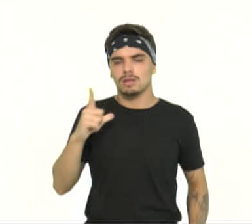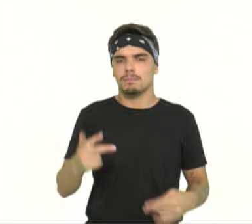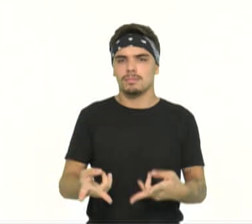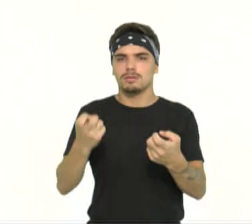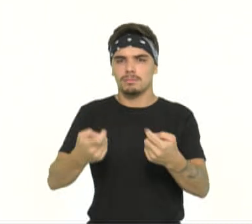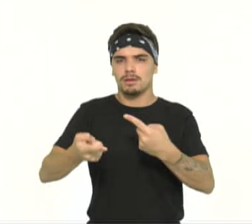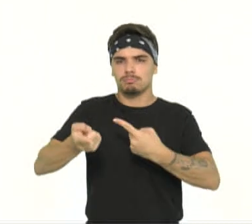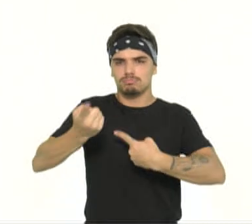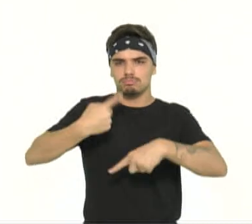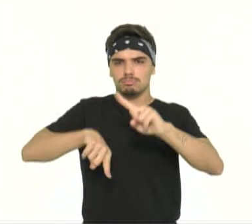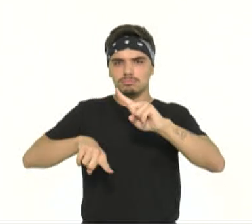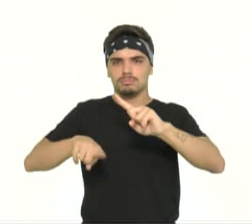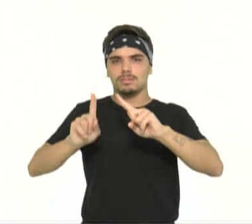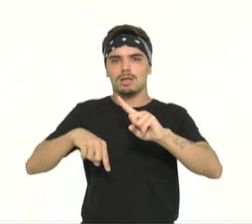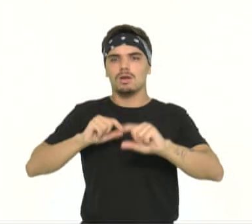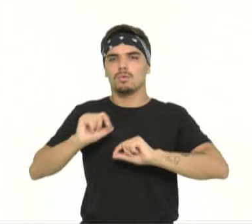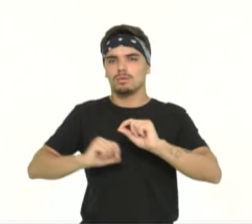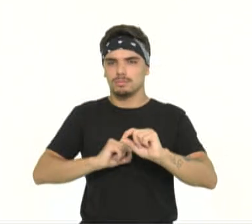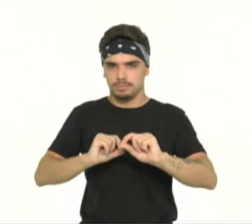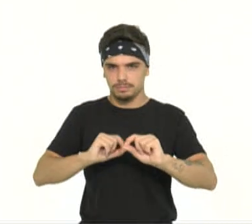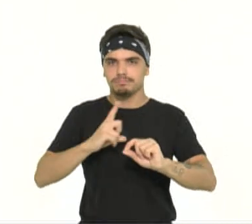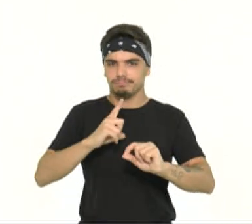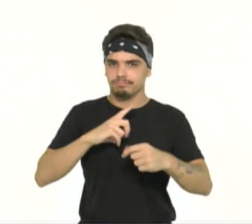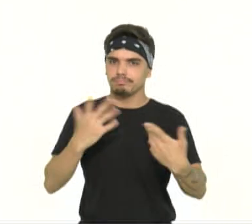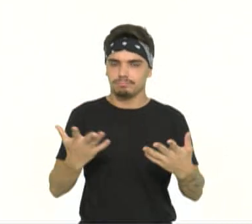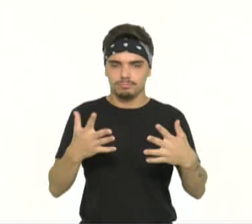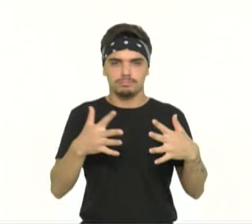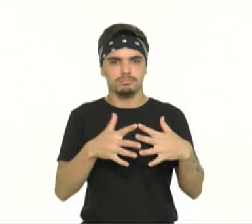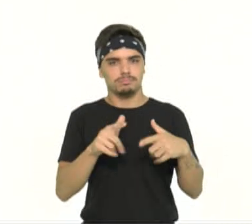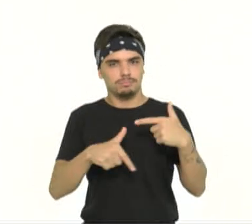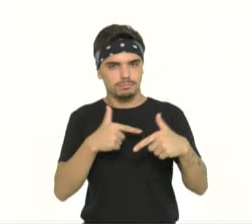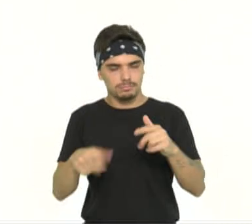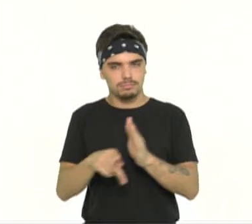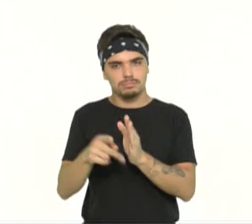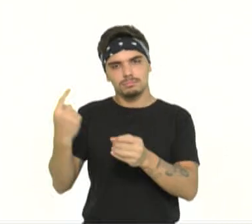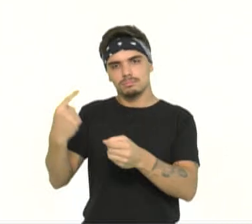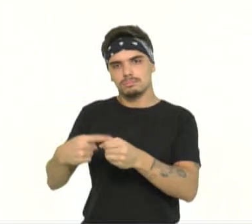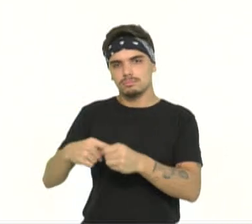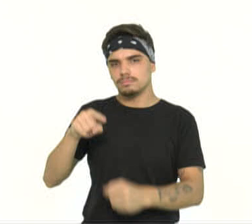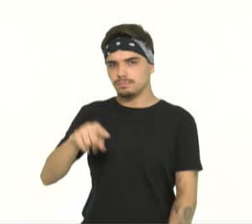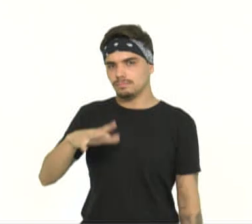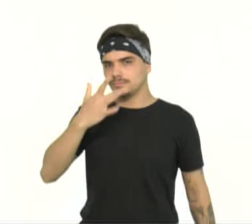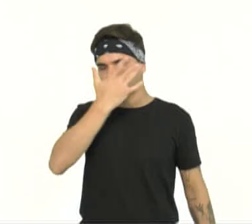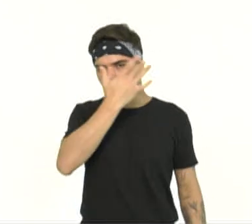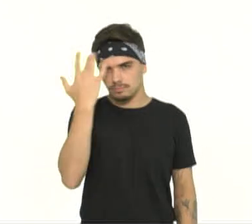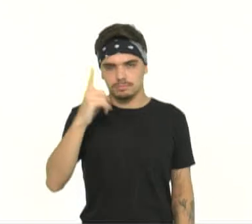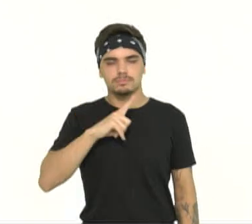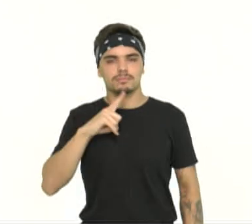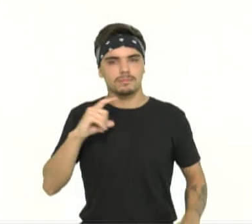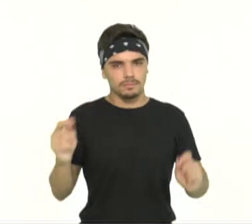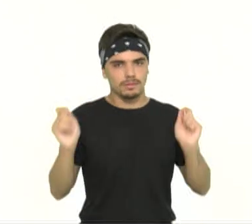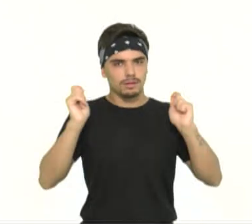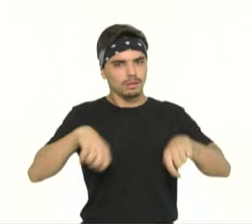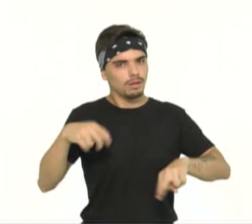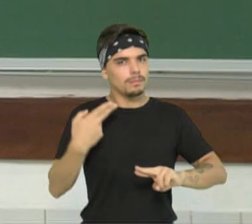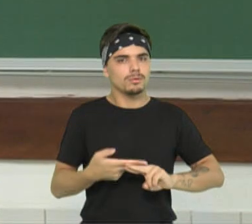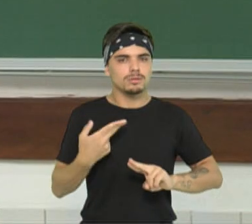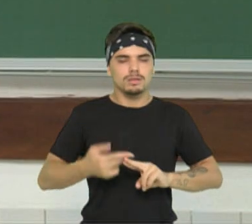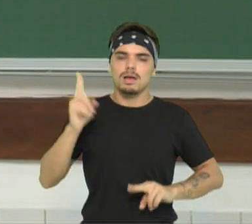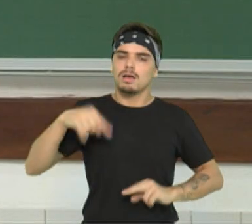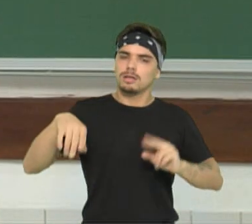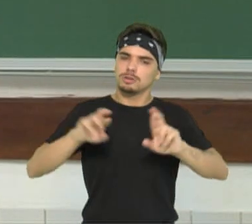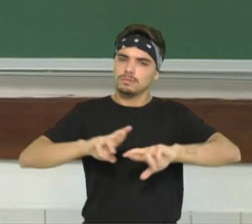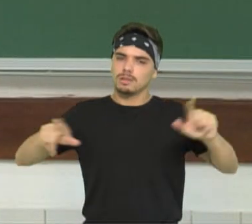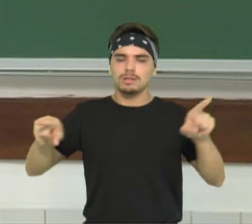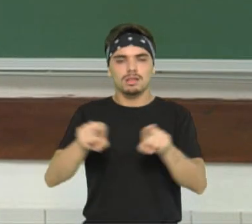completamente o inverso. Então, os serviços urbanos que essas pessoas têm possibilidade de utilizar são